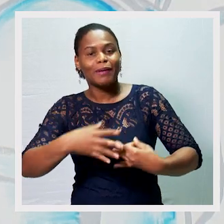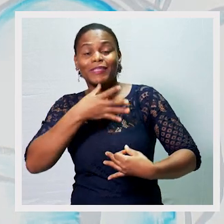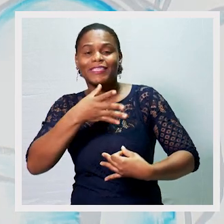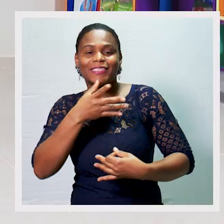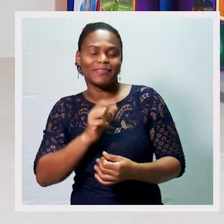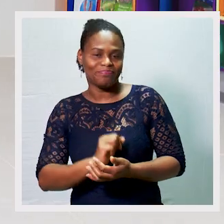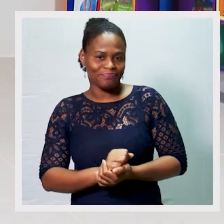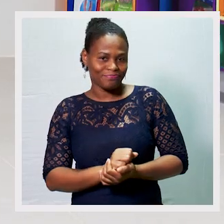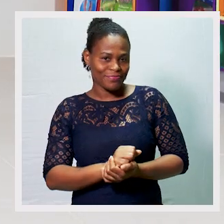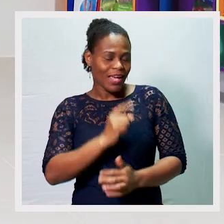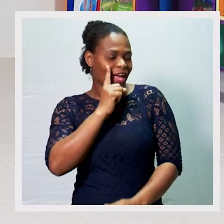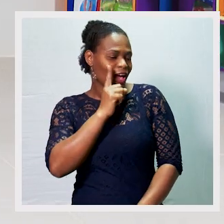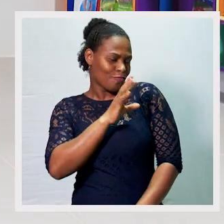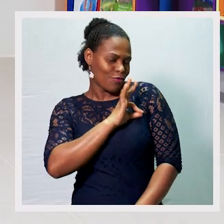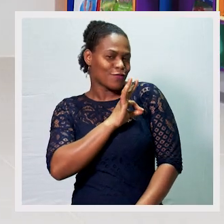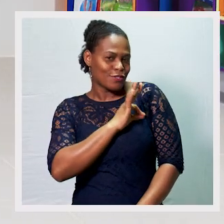professora,